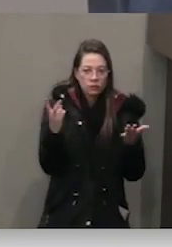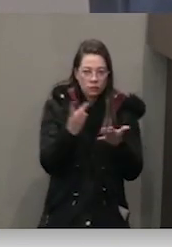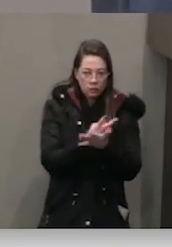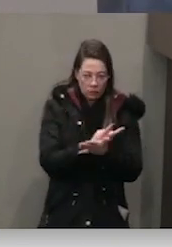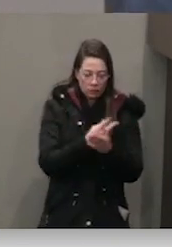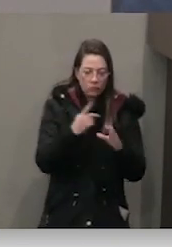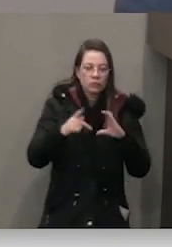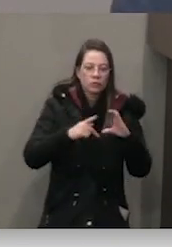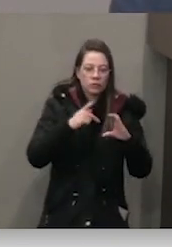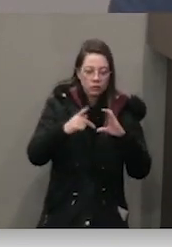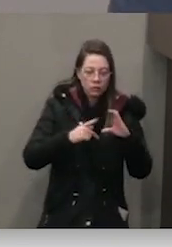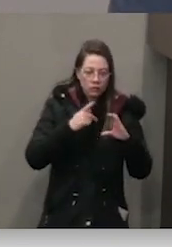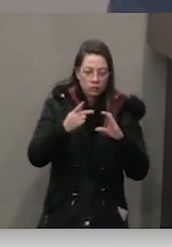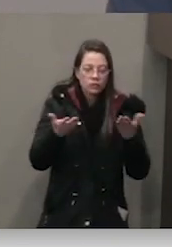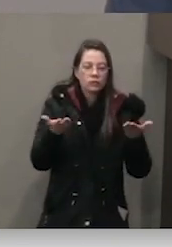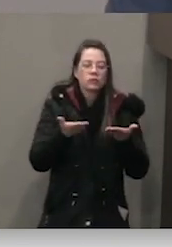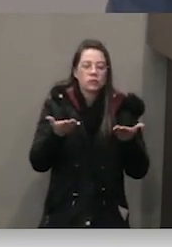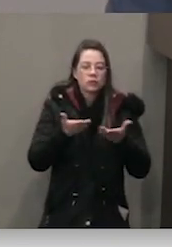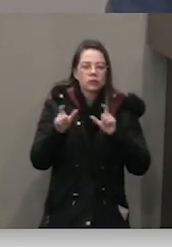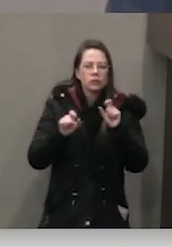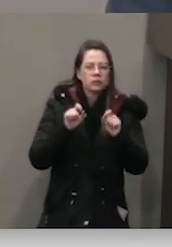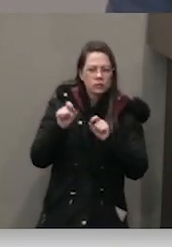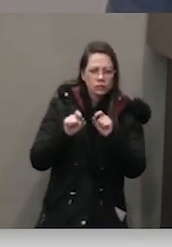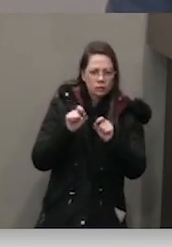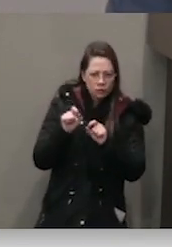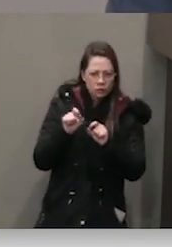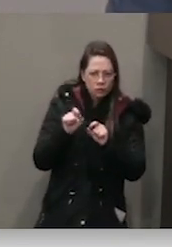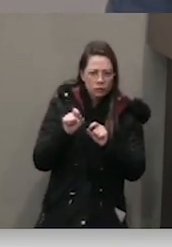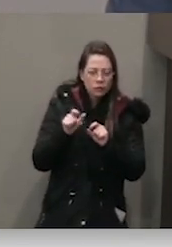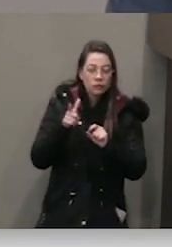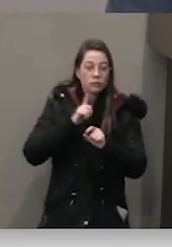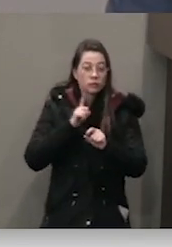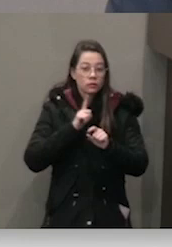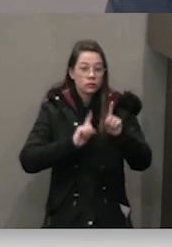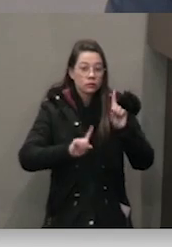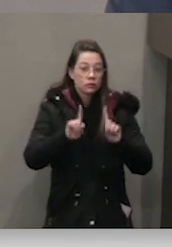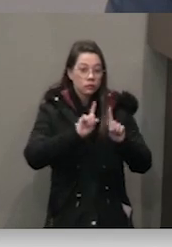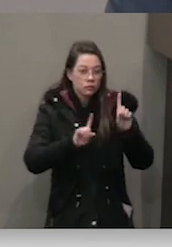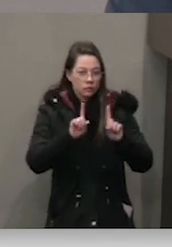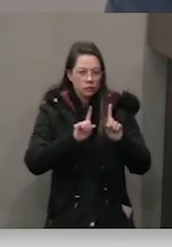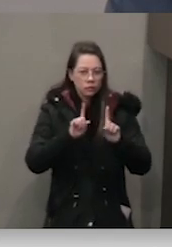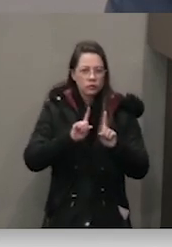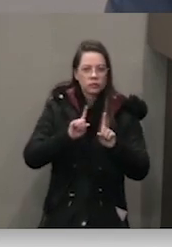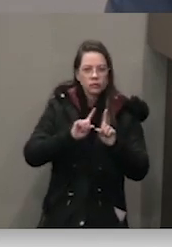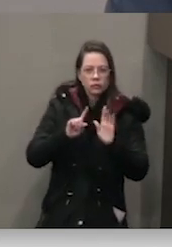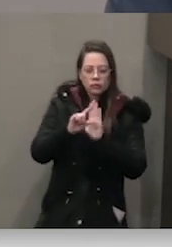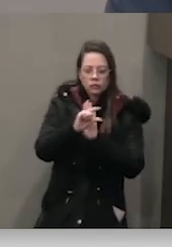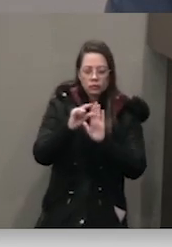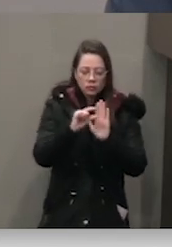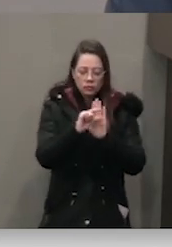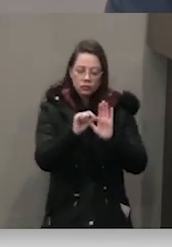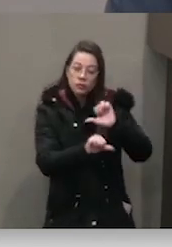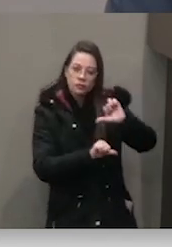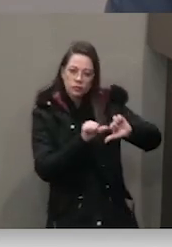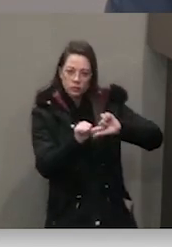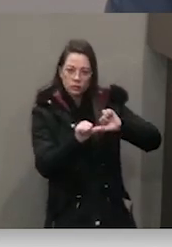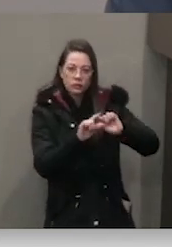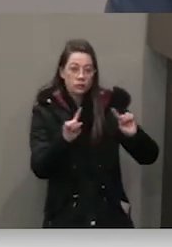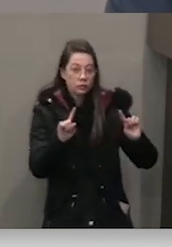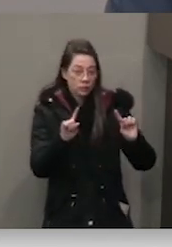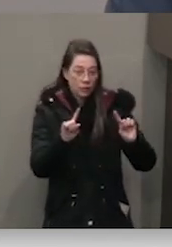nesta casa. E agora houveram algumas pequenas alterações, mais da